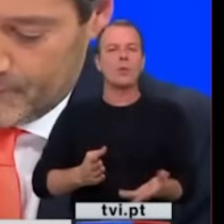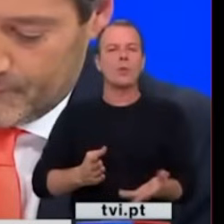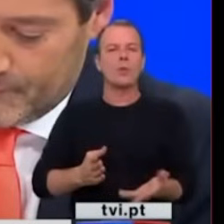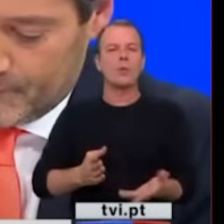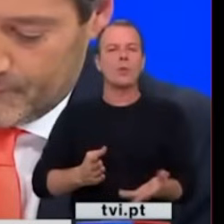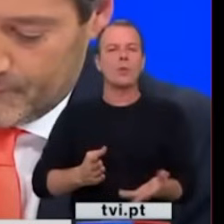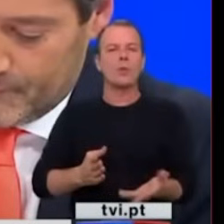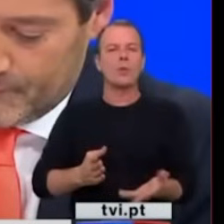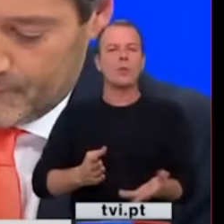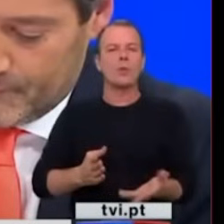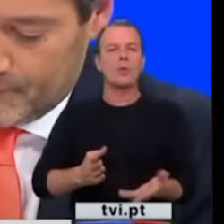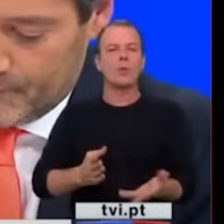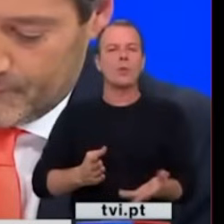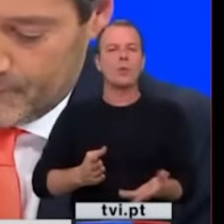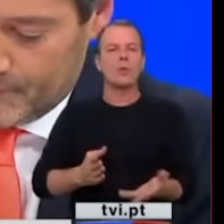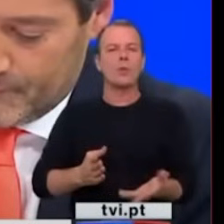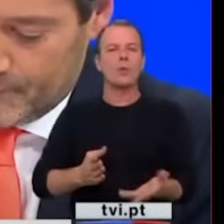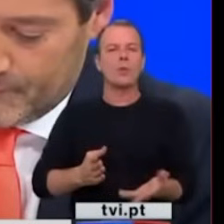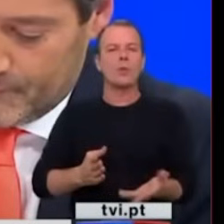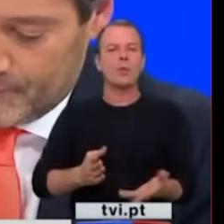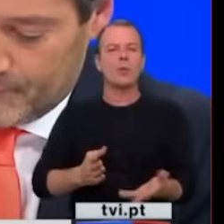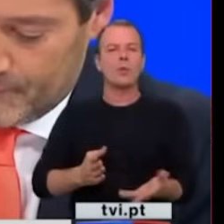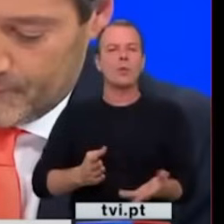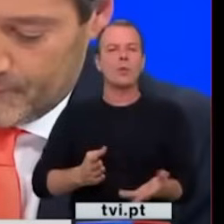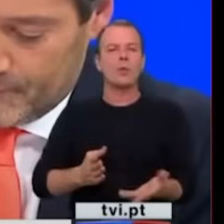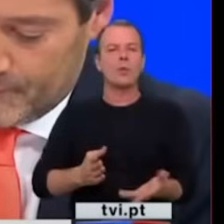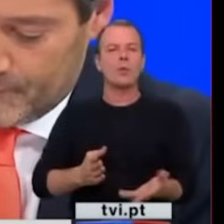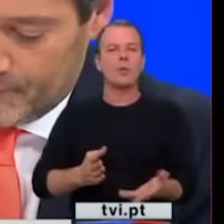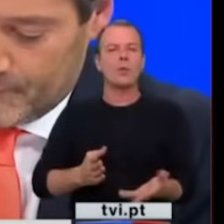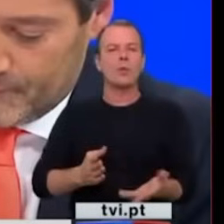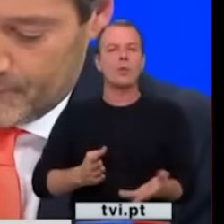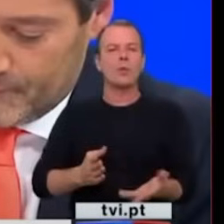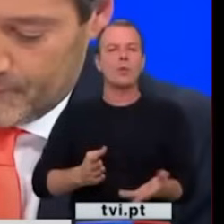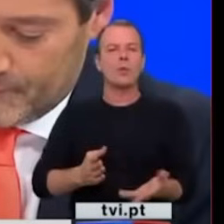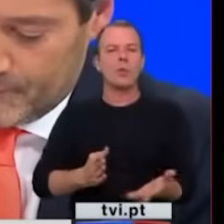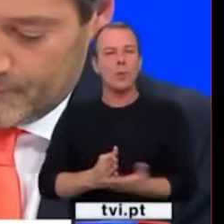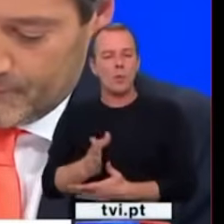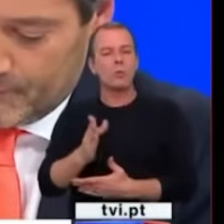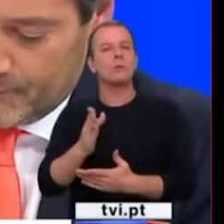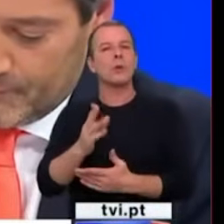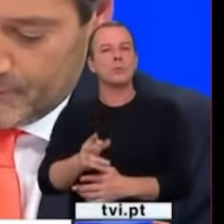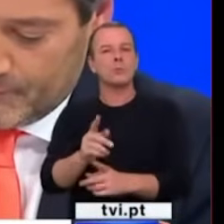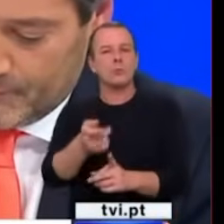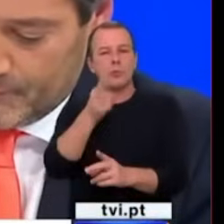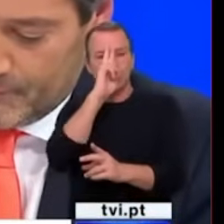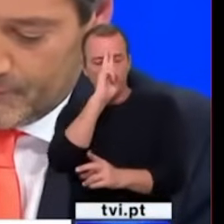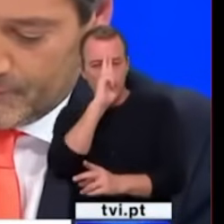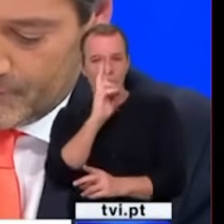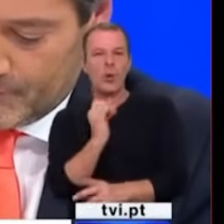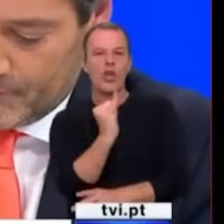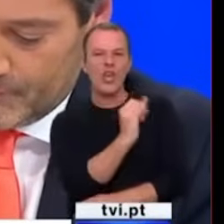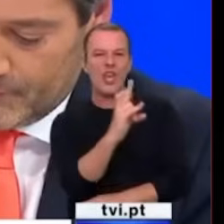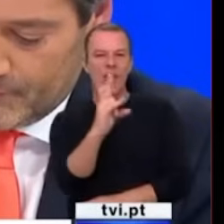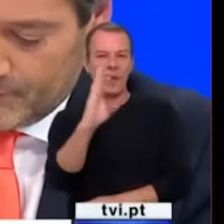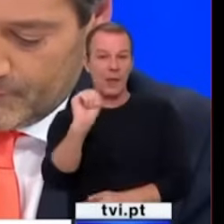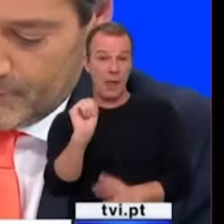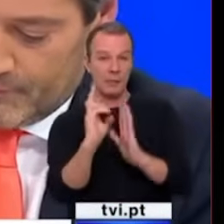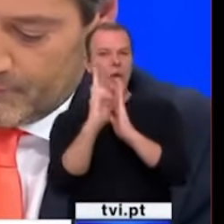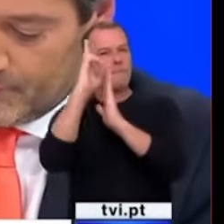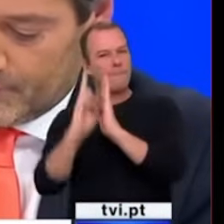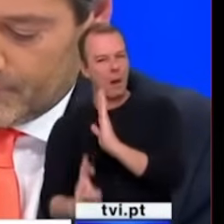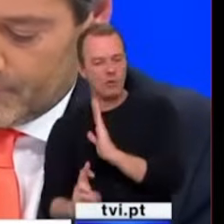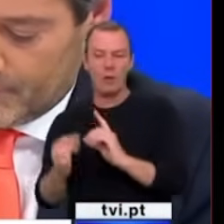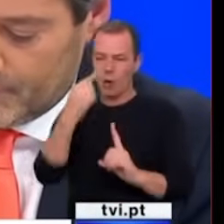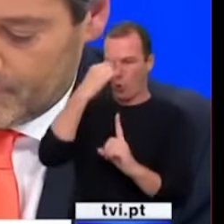meses cri desculpa Obrigado mano thanks mano obrigadíssimo do IRS para quem trabalha Esse é um objetivo que nós